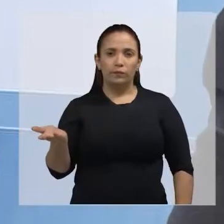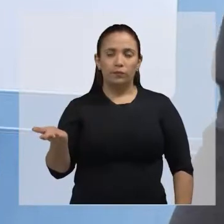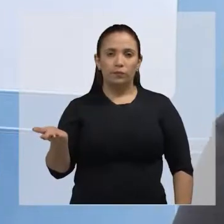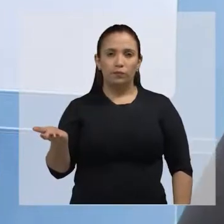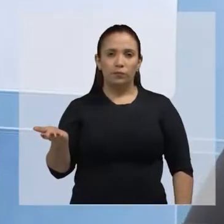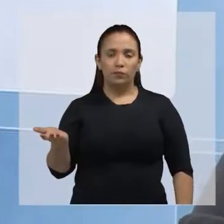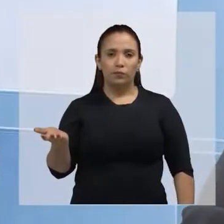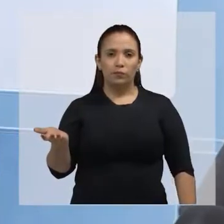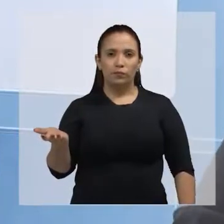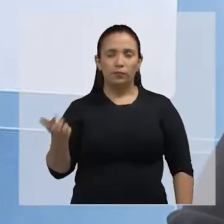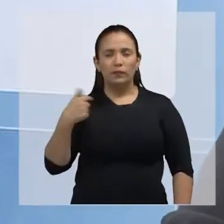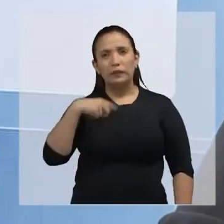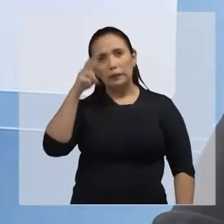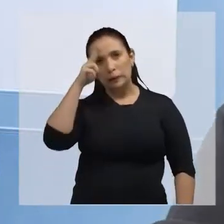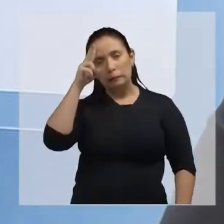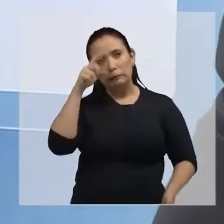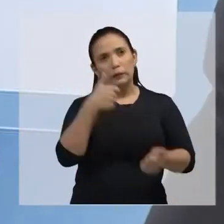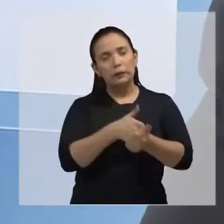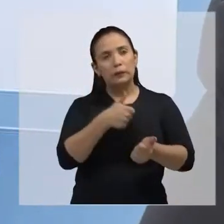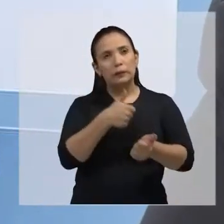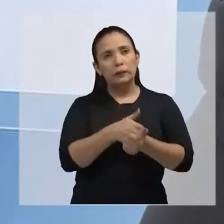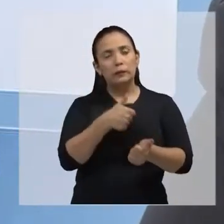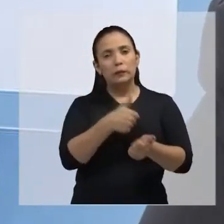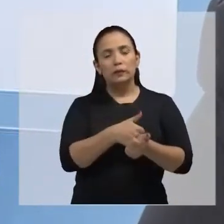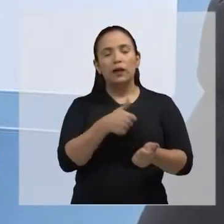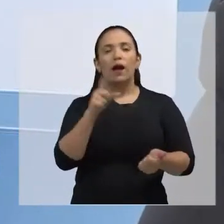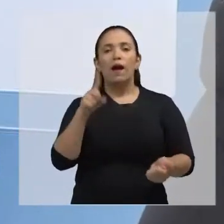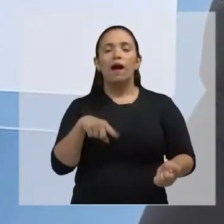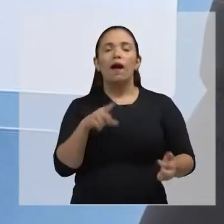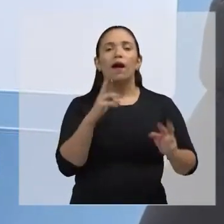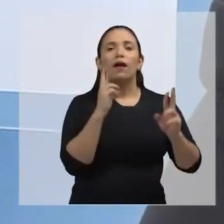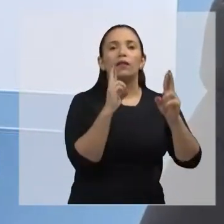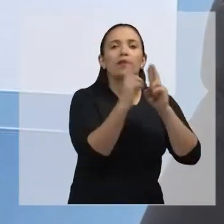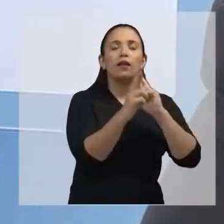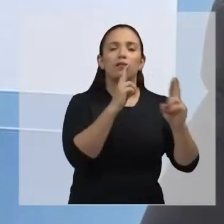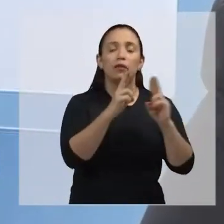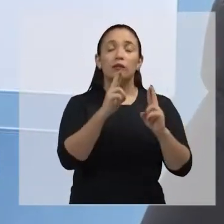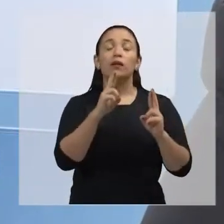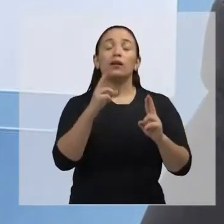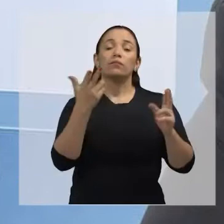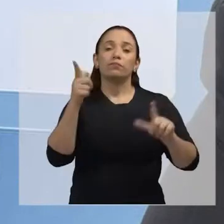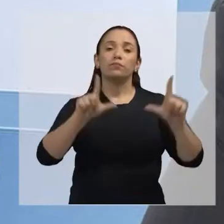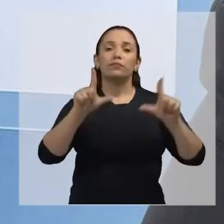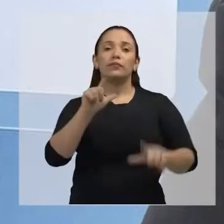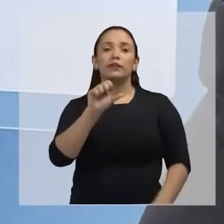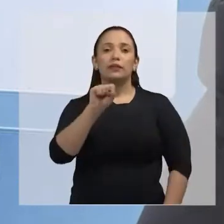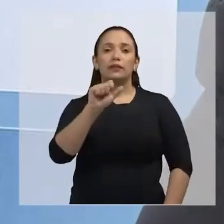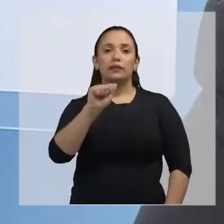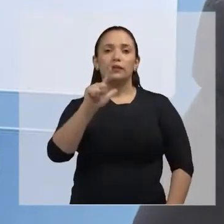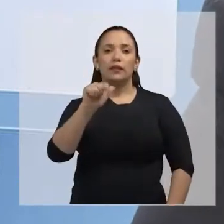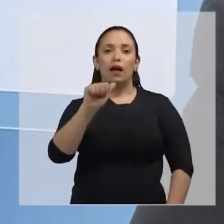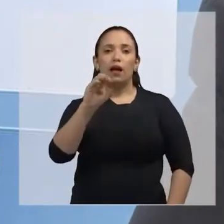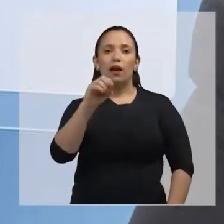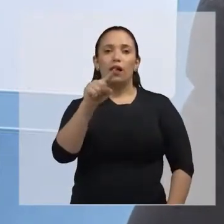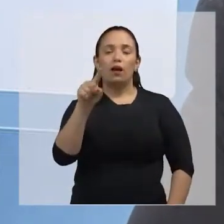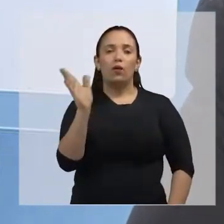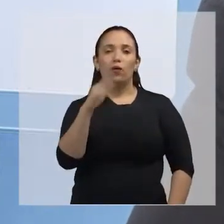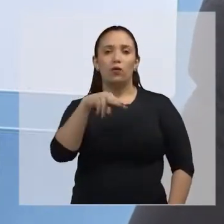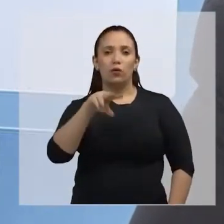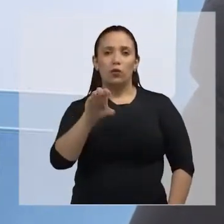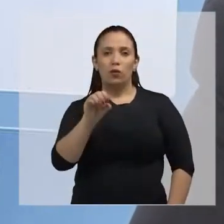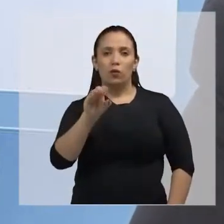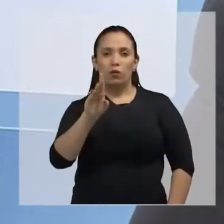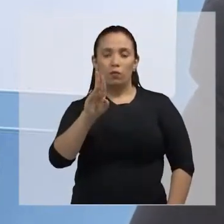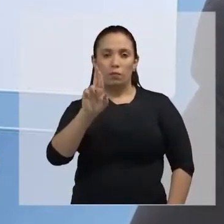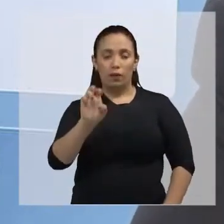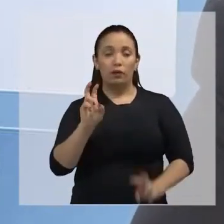Eu estou aqui tentando me lembrar do nome do programa. Deixa para lá o nome do programa. Programa de entrevista, Salão Nobre. Salão Nobre, pronto, me lembrei, Salão Nobre. O programa Salão